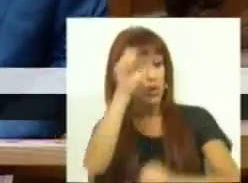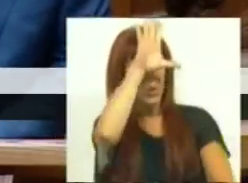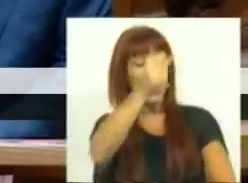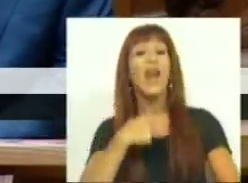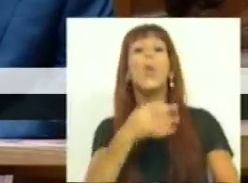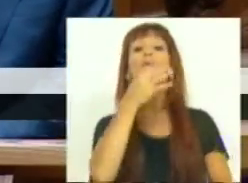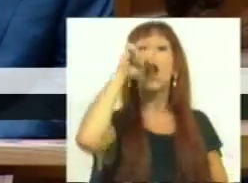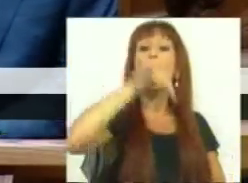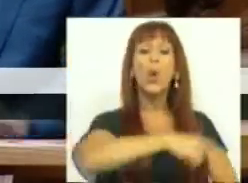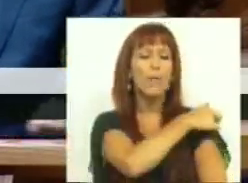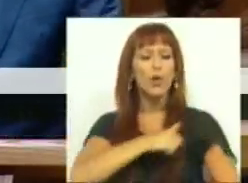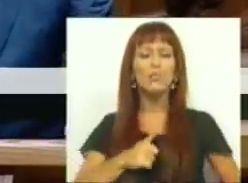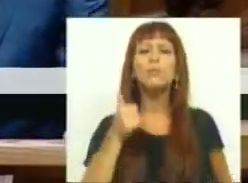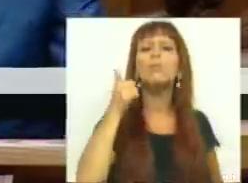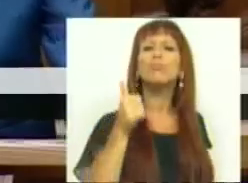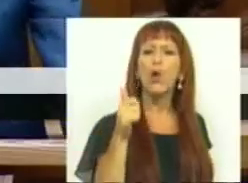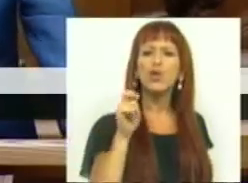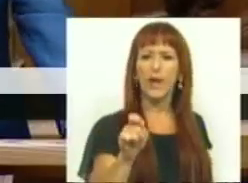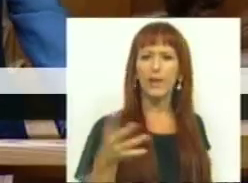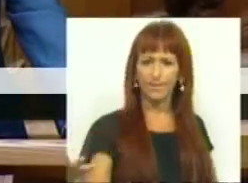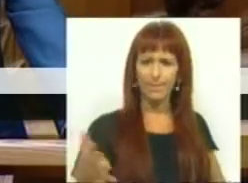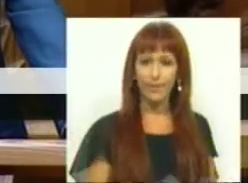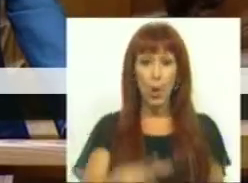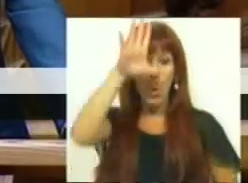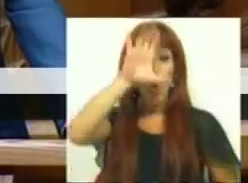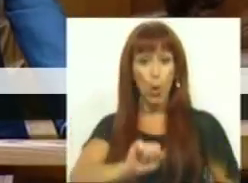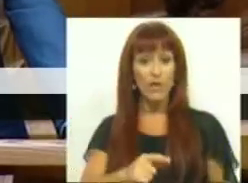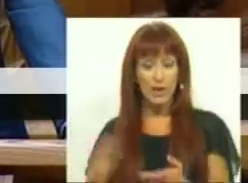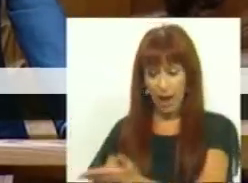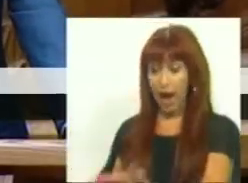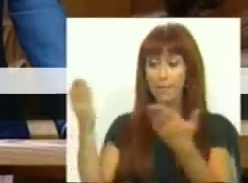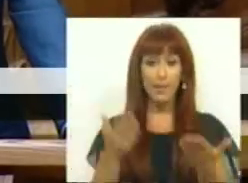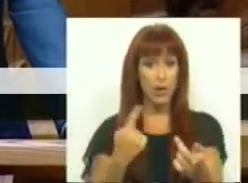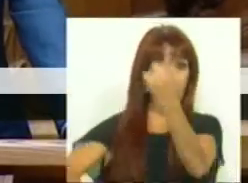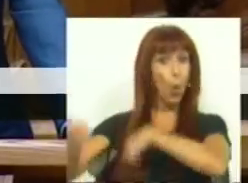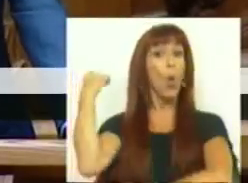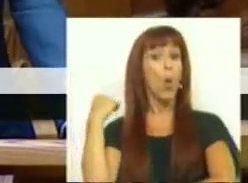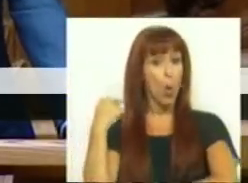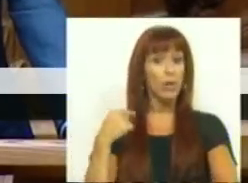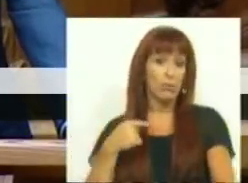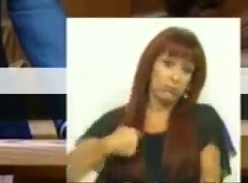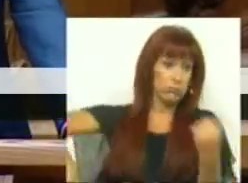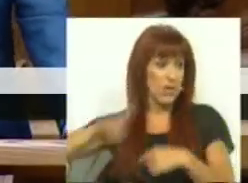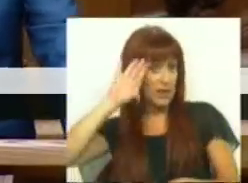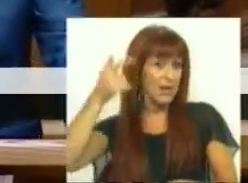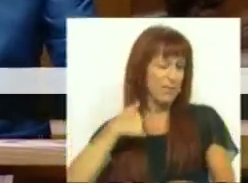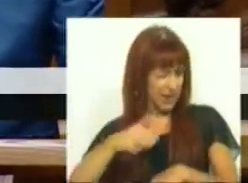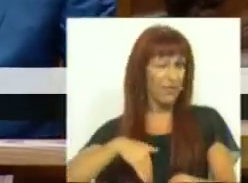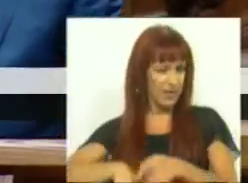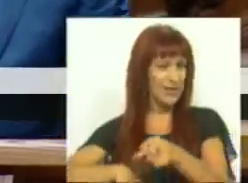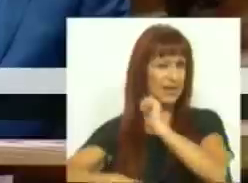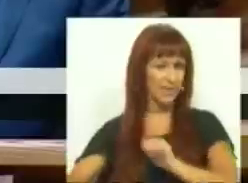que vos quero falar em nome do Bloco de Esquerda. O Governo apresentou ontem, como bem se sabia que iria